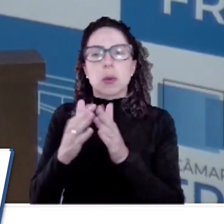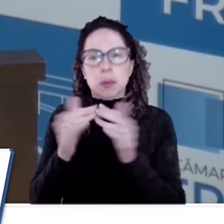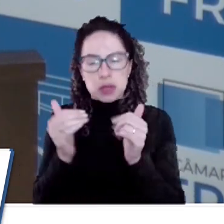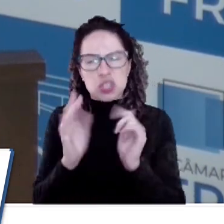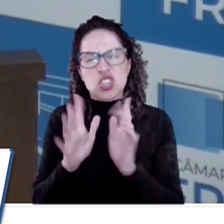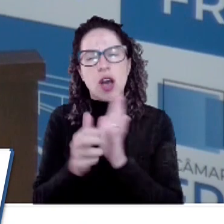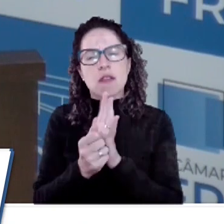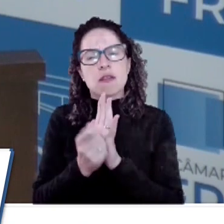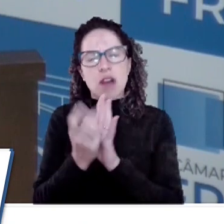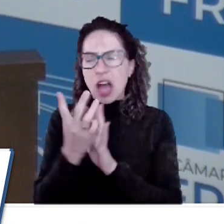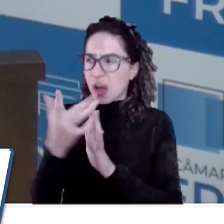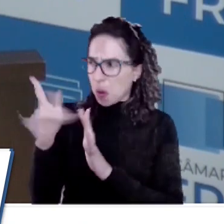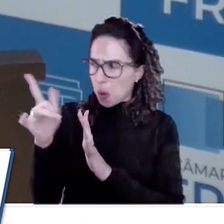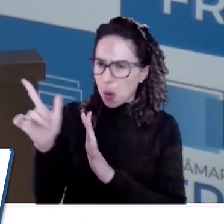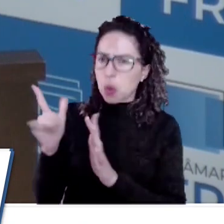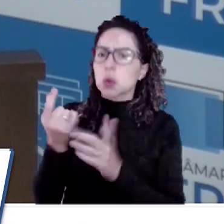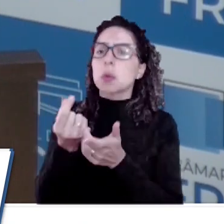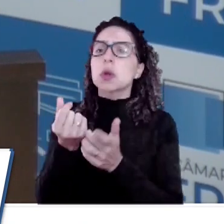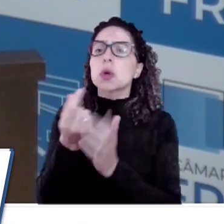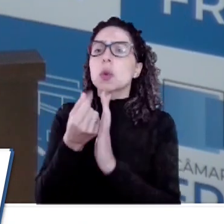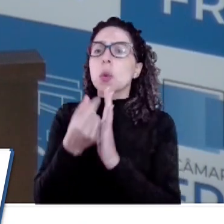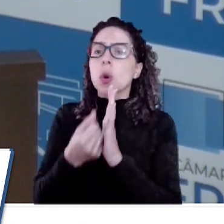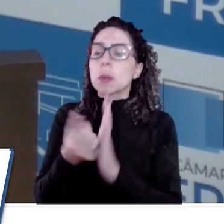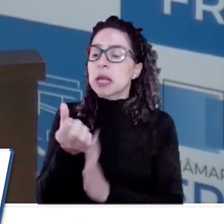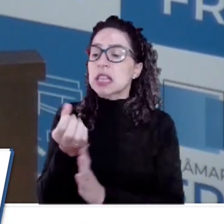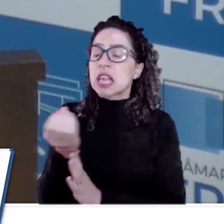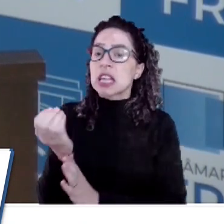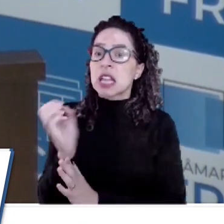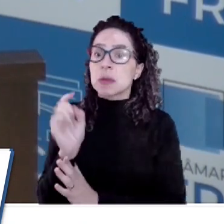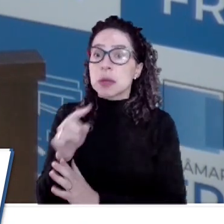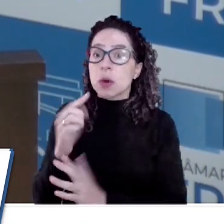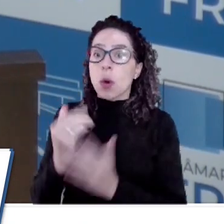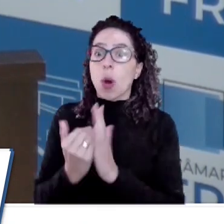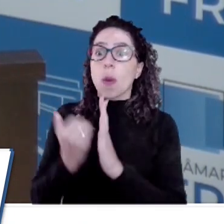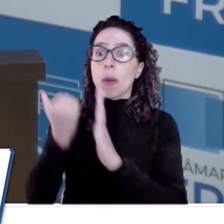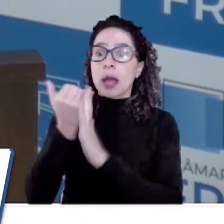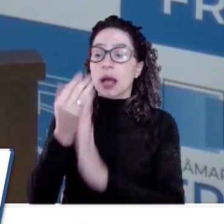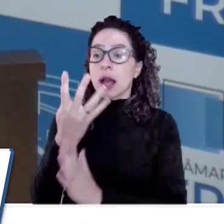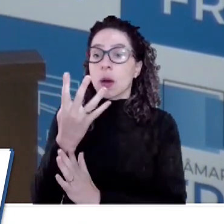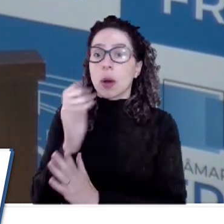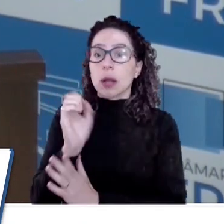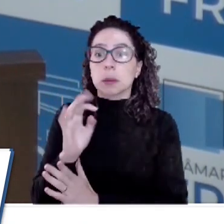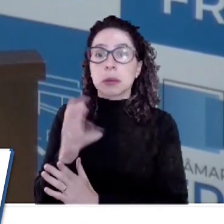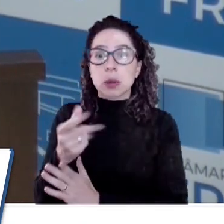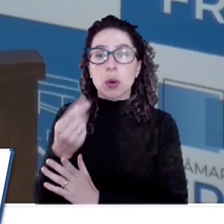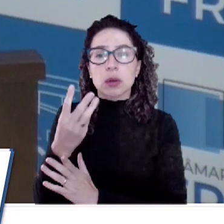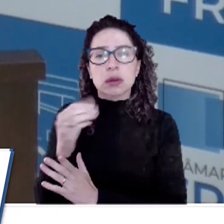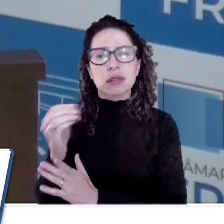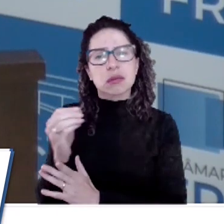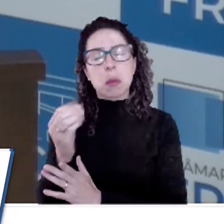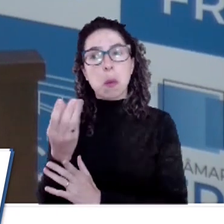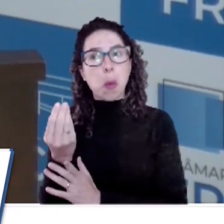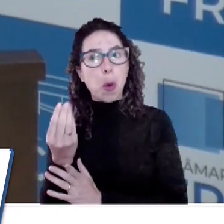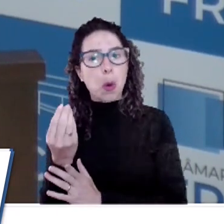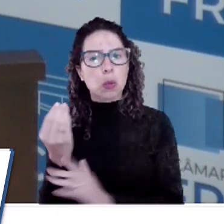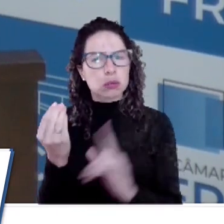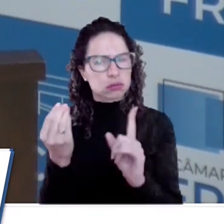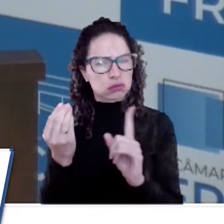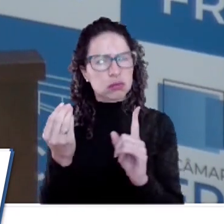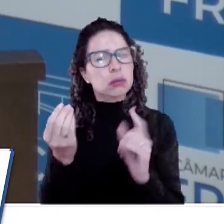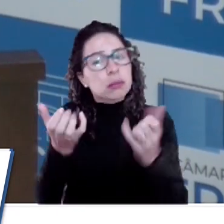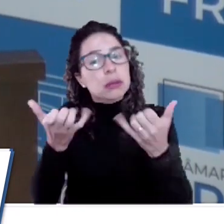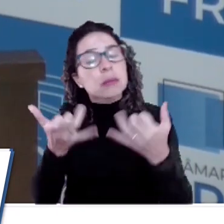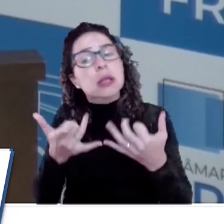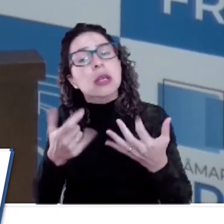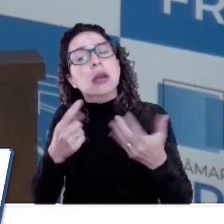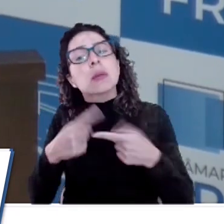outros vereadores sobre o orçamento de 600 mil para 4 milhões e 300 foi muito não mas justifica para a gente porque tanto